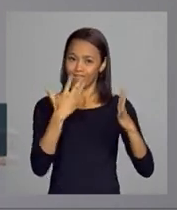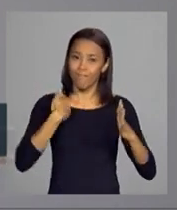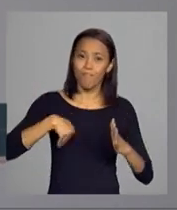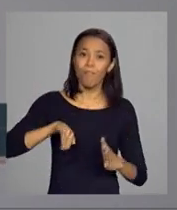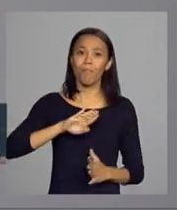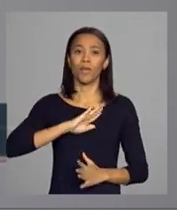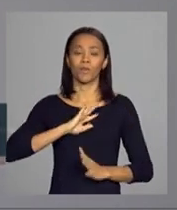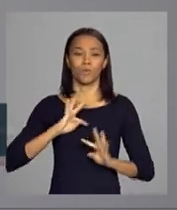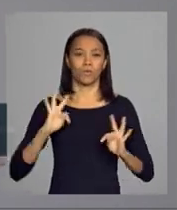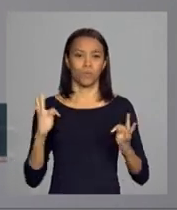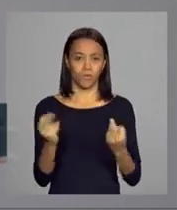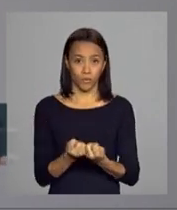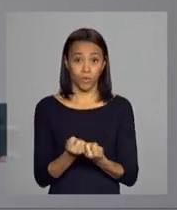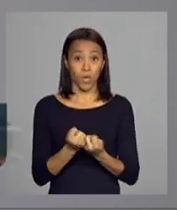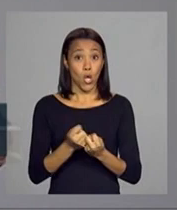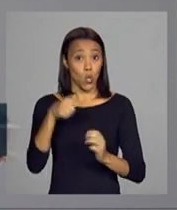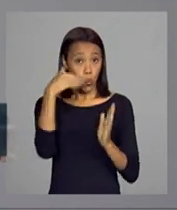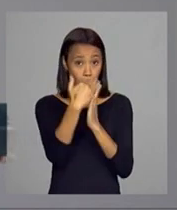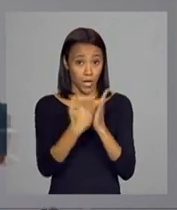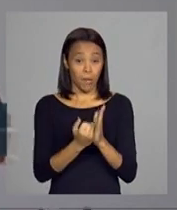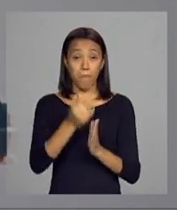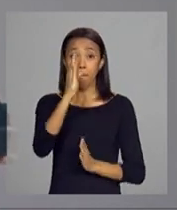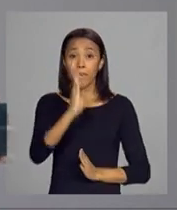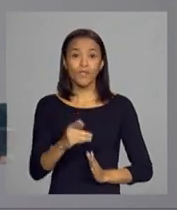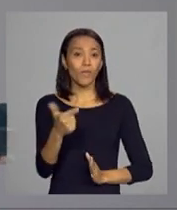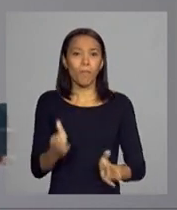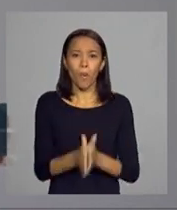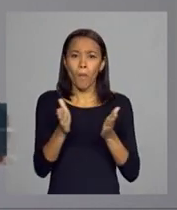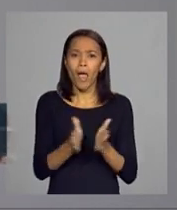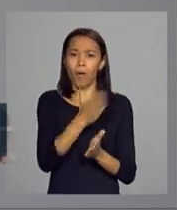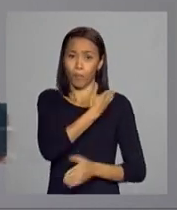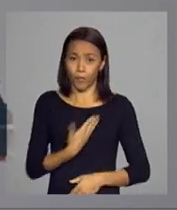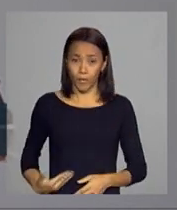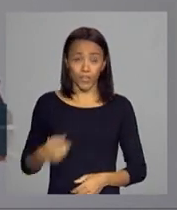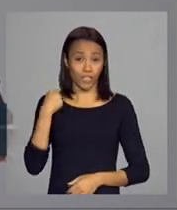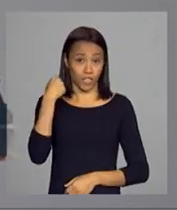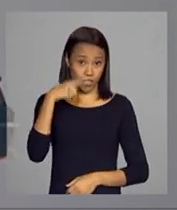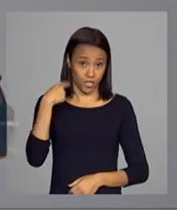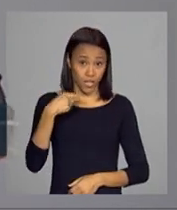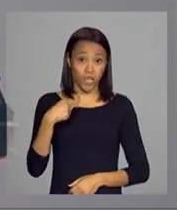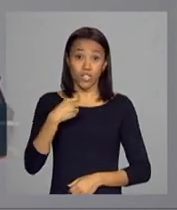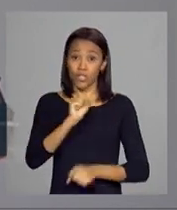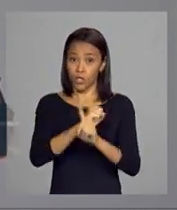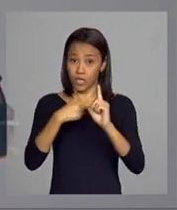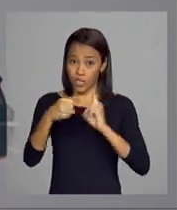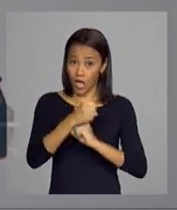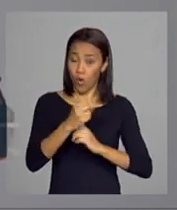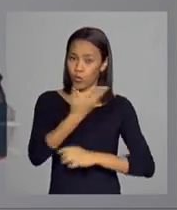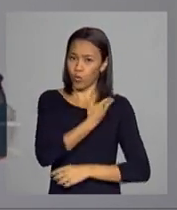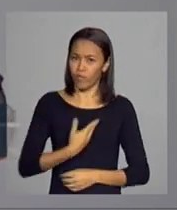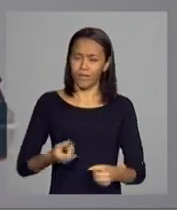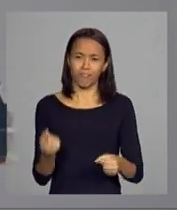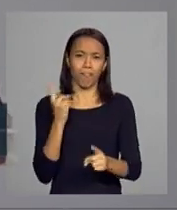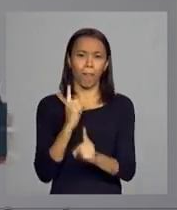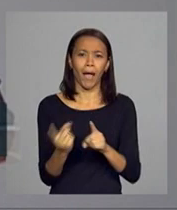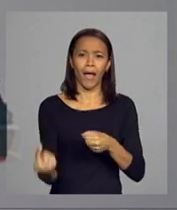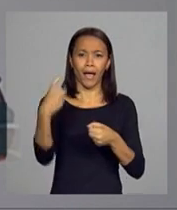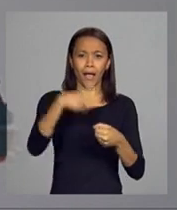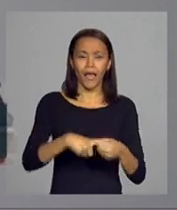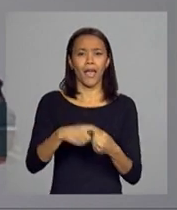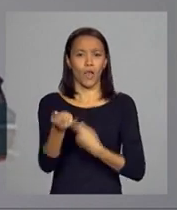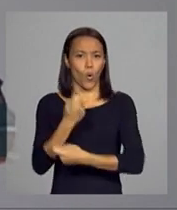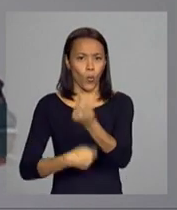nós. No Brasil sem miséria, a política social do governo encontra a política econômica, encontra a política